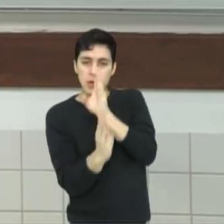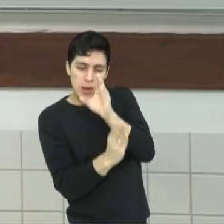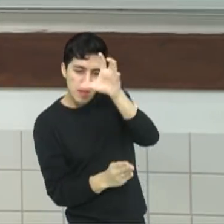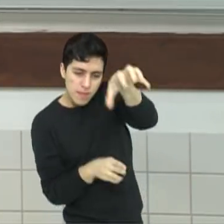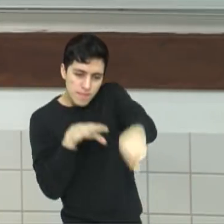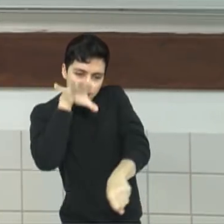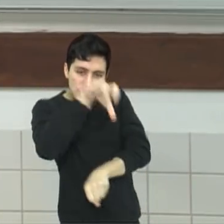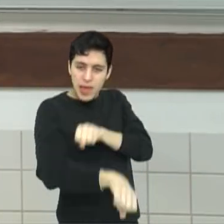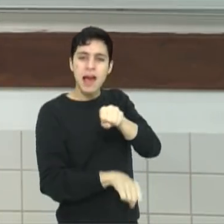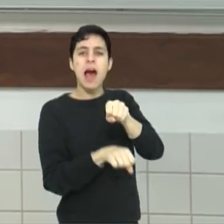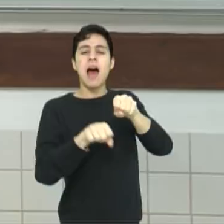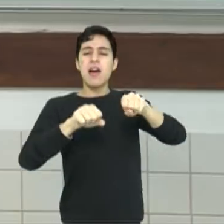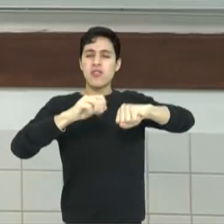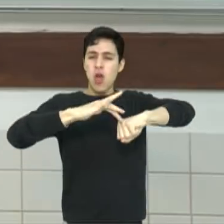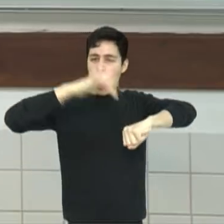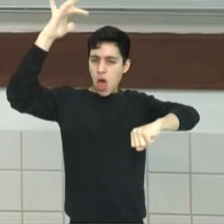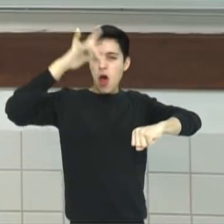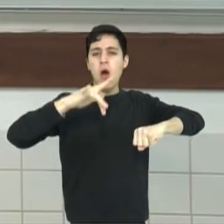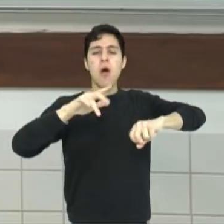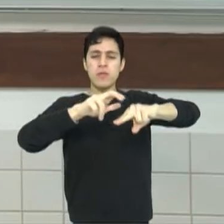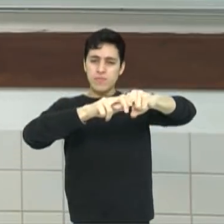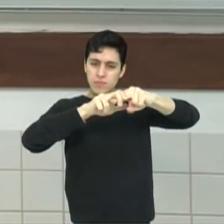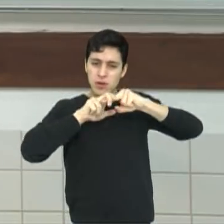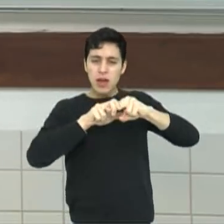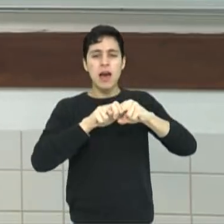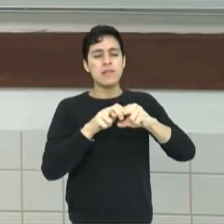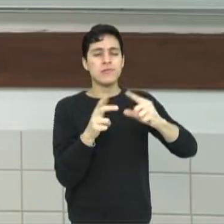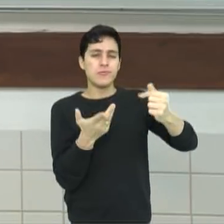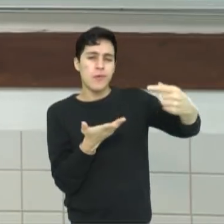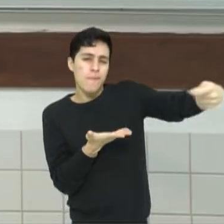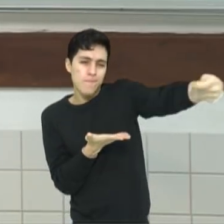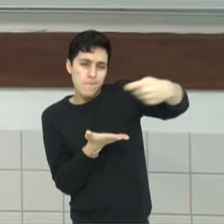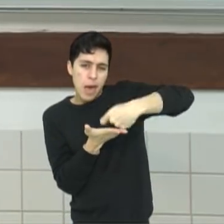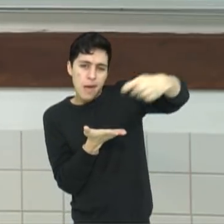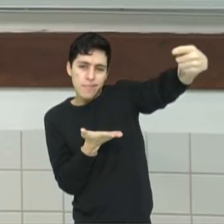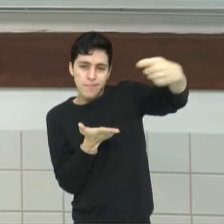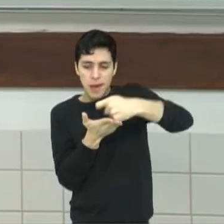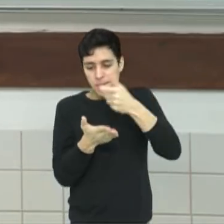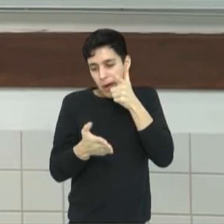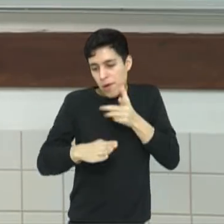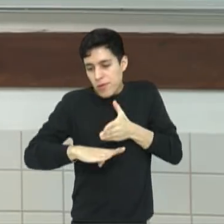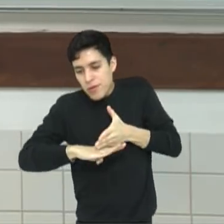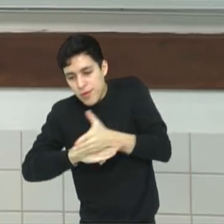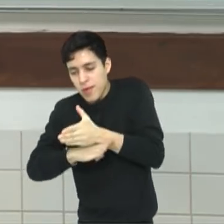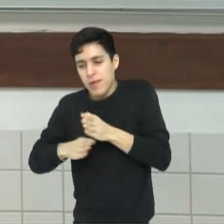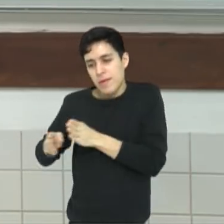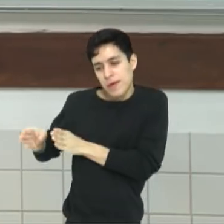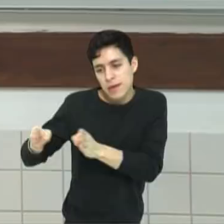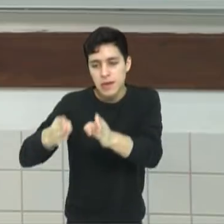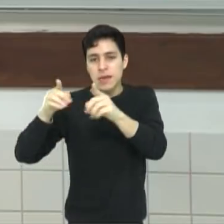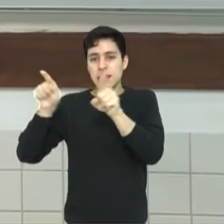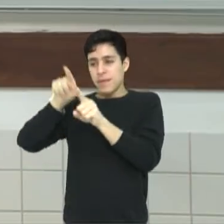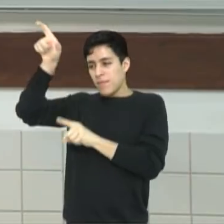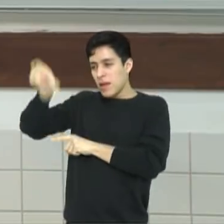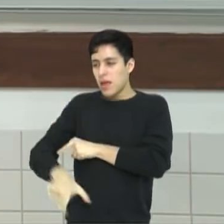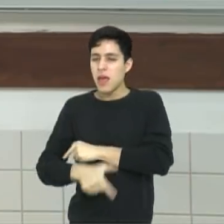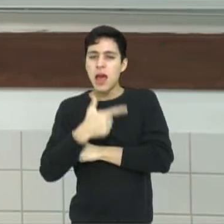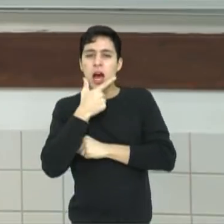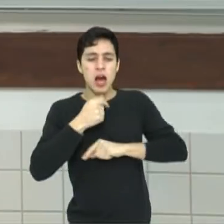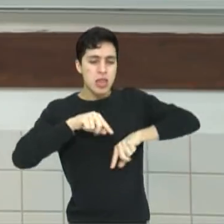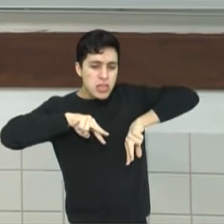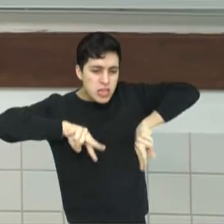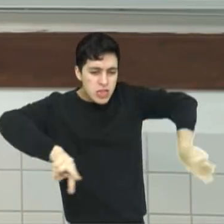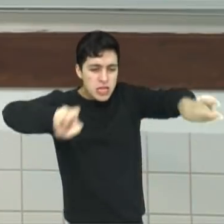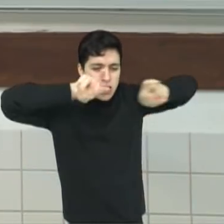com metais preciosos, com pagamentos de pedágio, como diz o outro, para passar nessas ferrovias, né? Por extração de